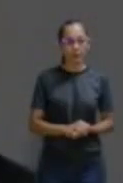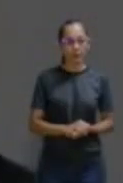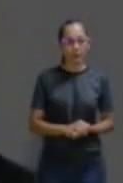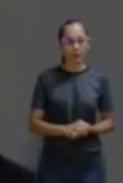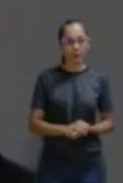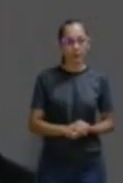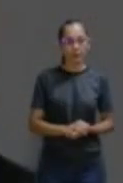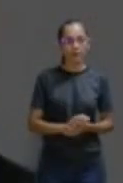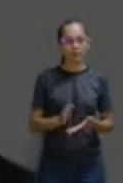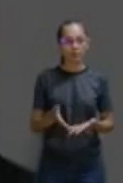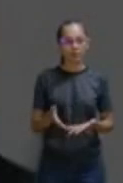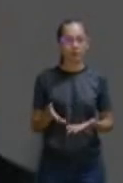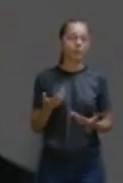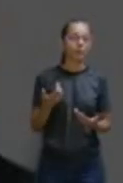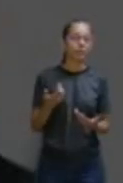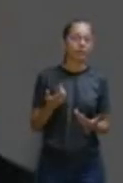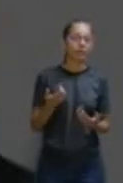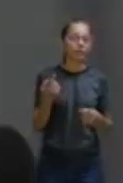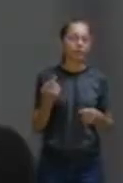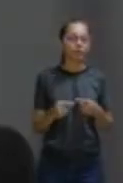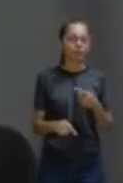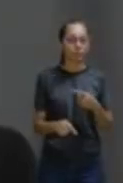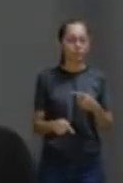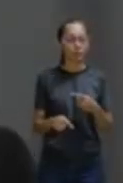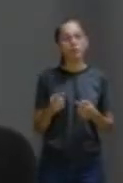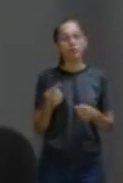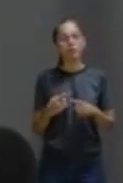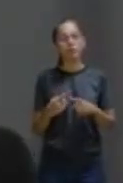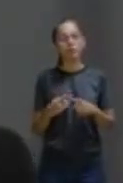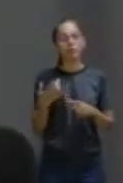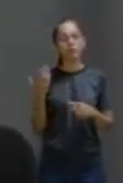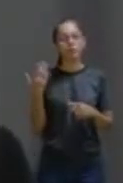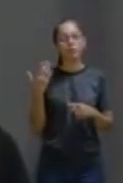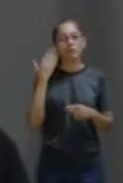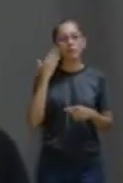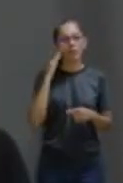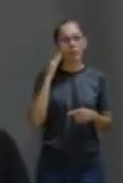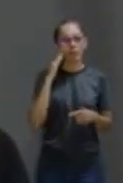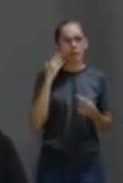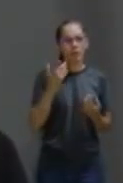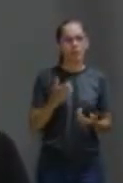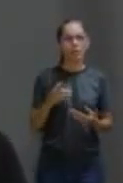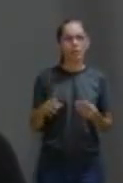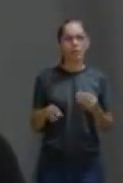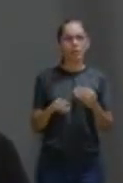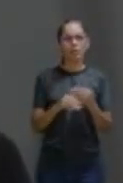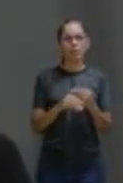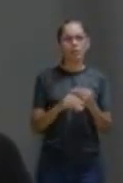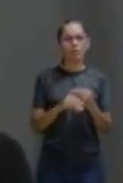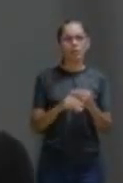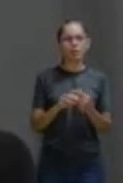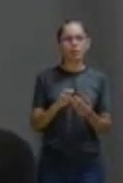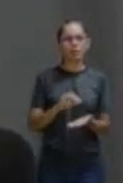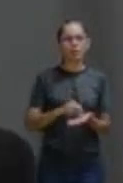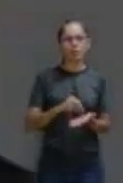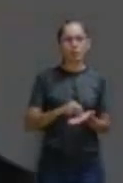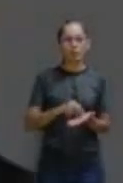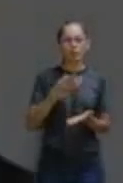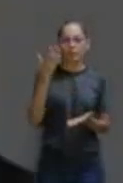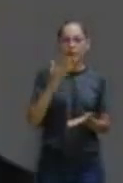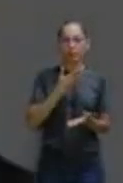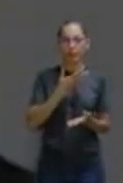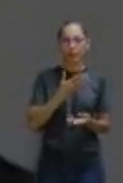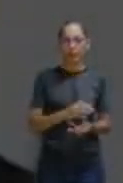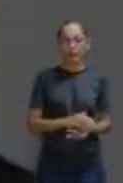pelo deferimento do pedido, por entender aquele órgão que a agremiação preencheu os requisitos legais.